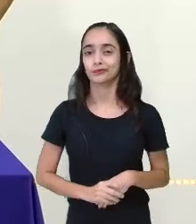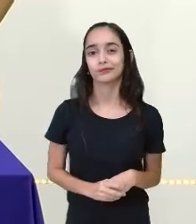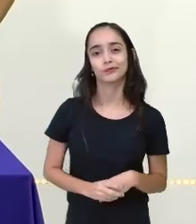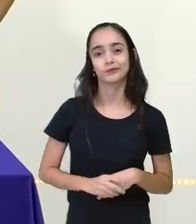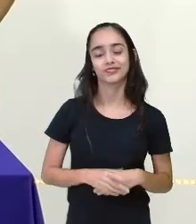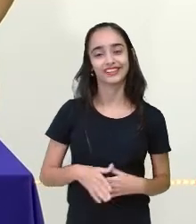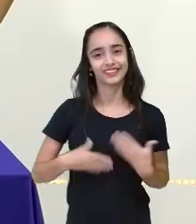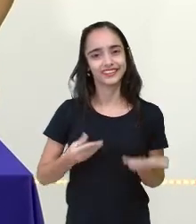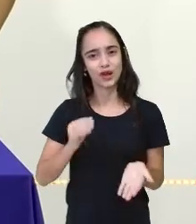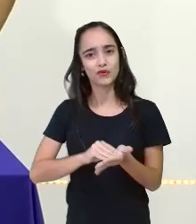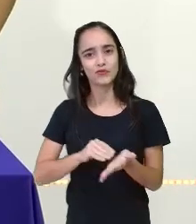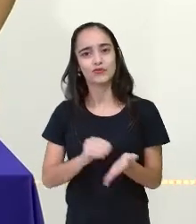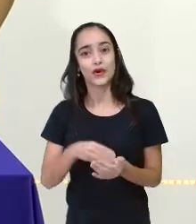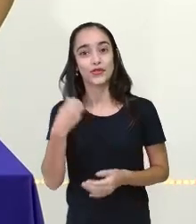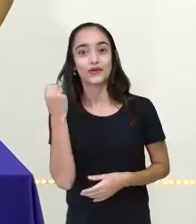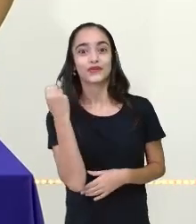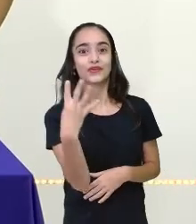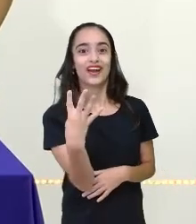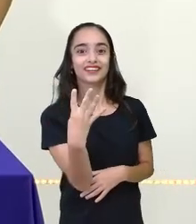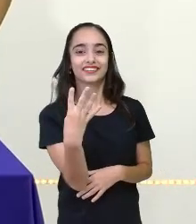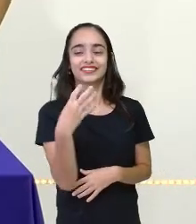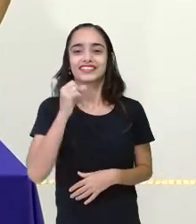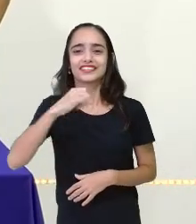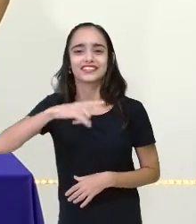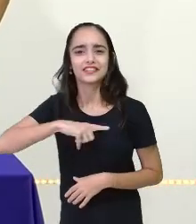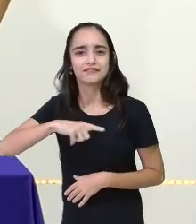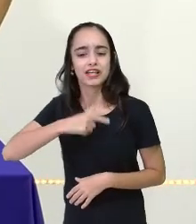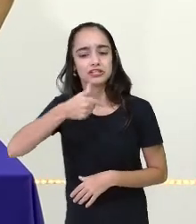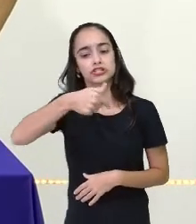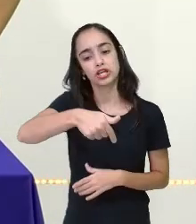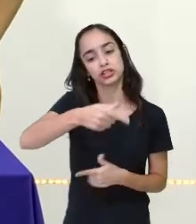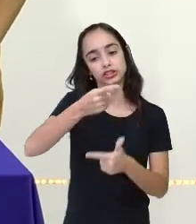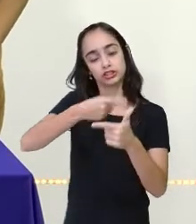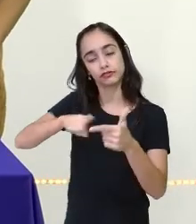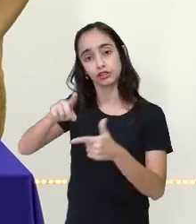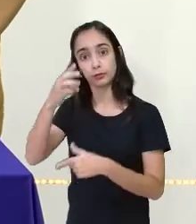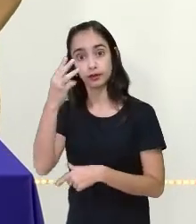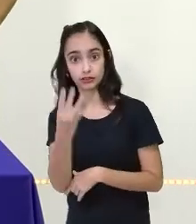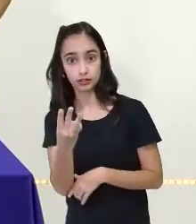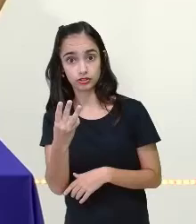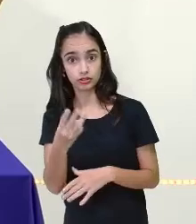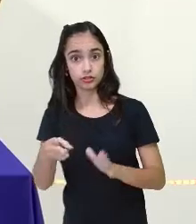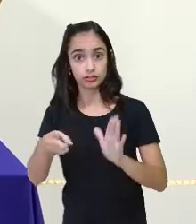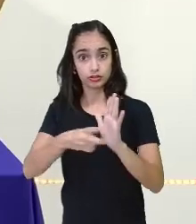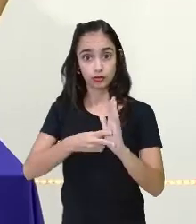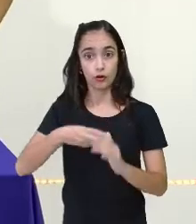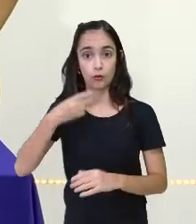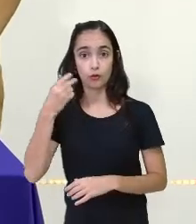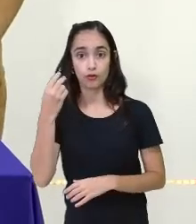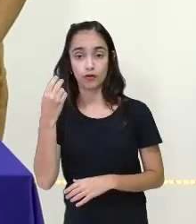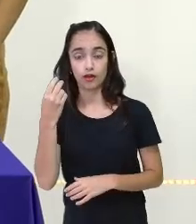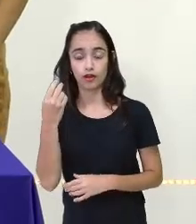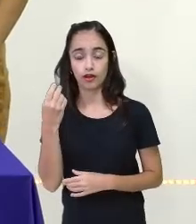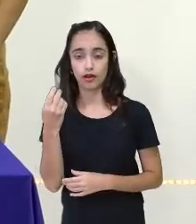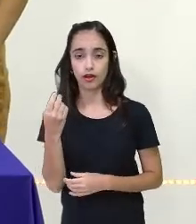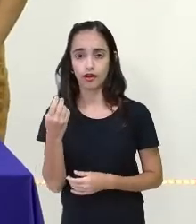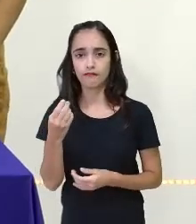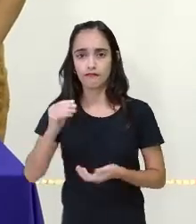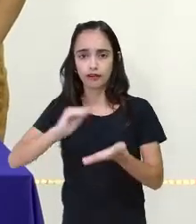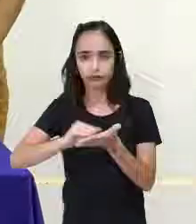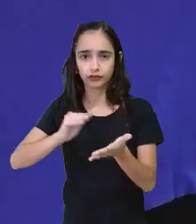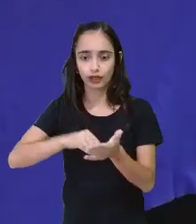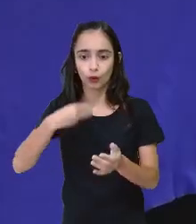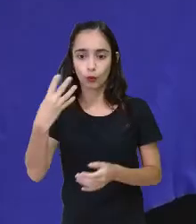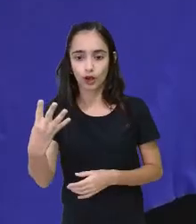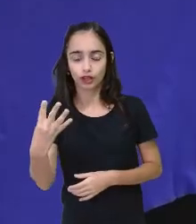vai me restar 4. Se eu tiver 7 balas para 3 crianças, vão me restar 4 balas. Então,